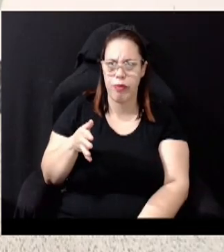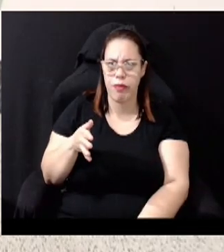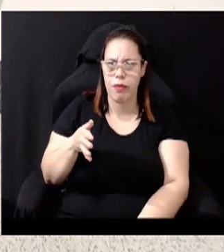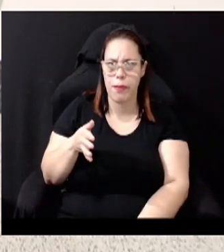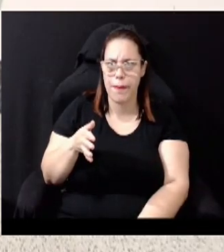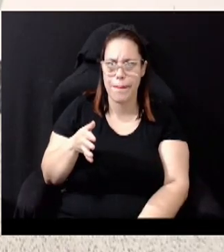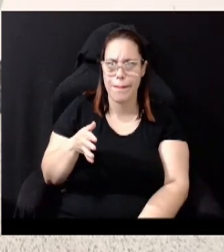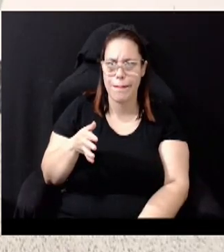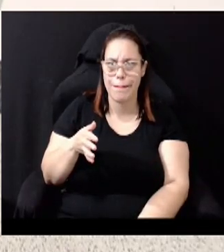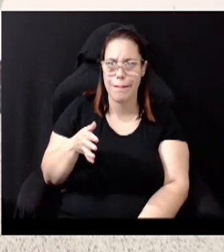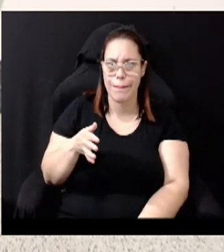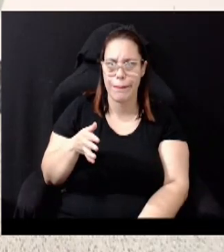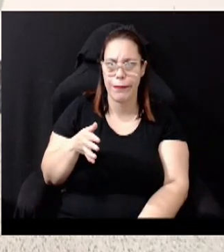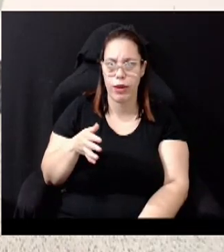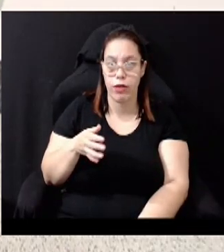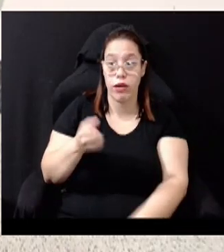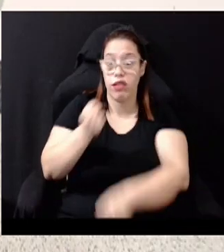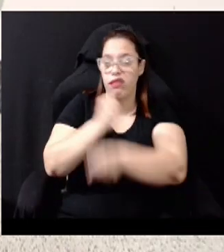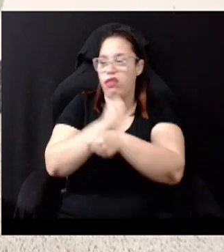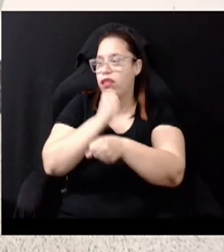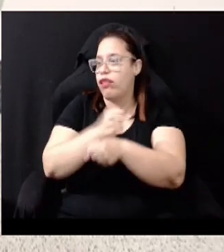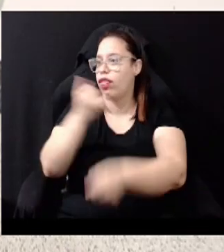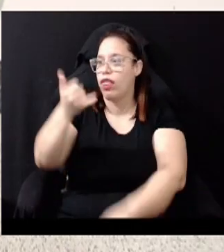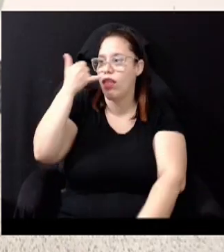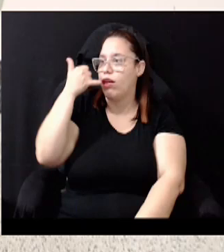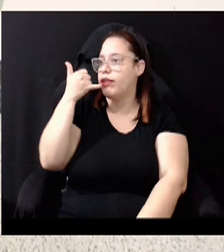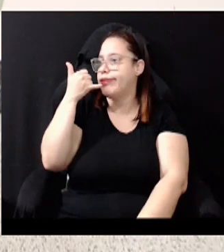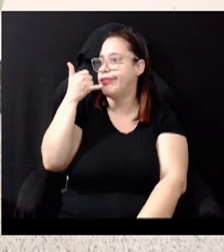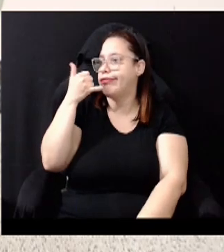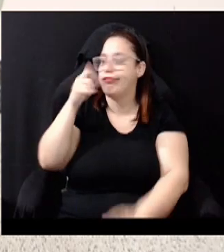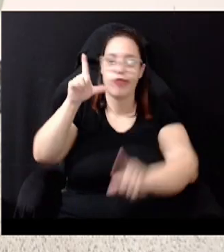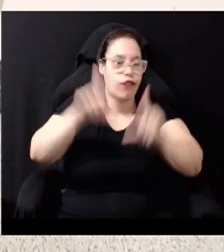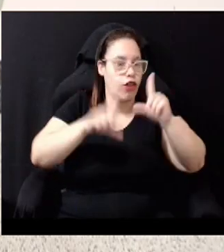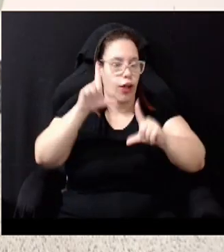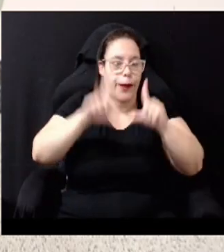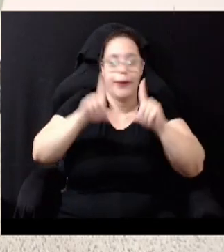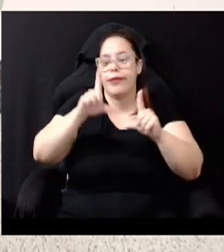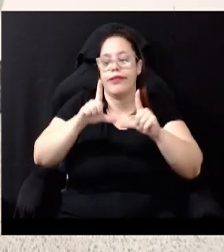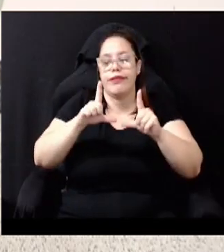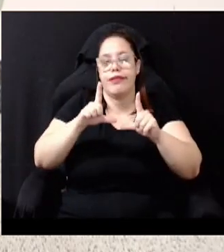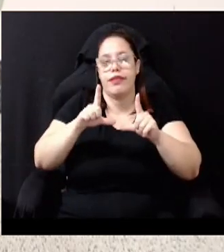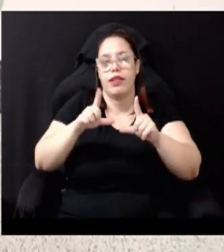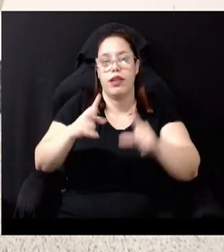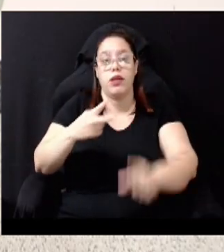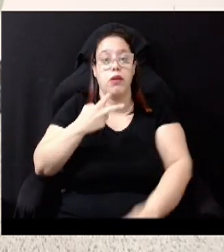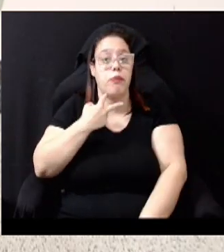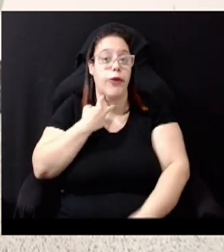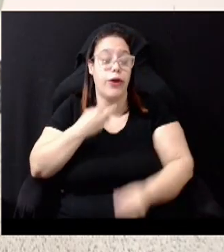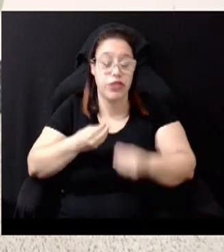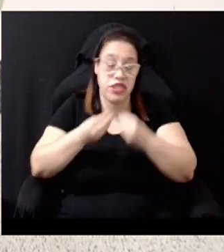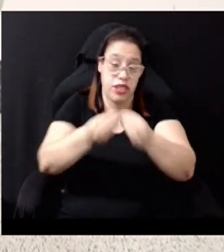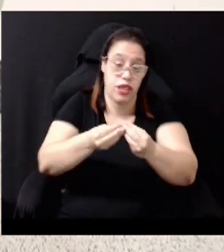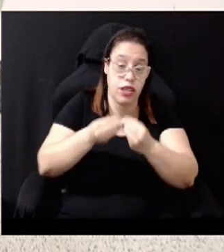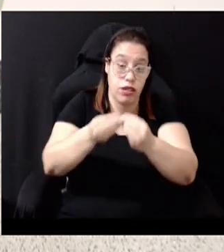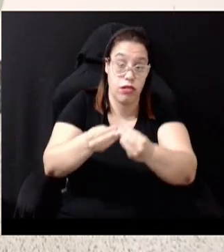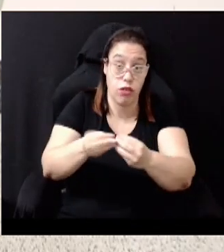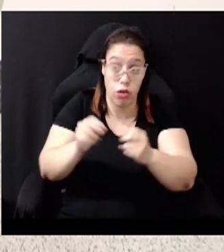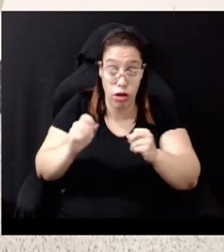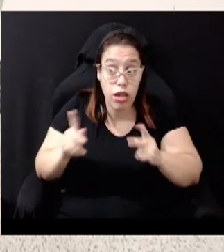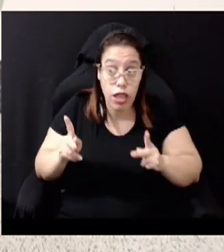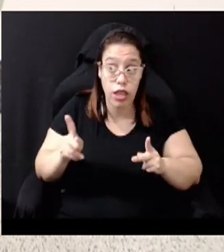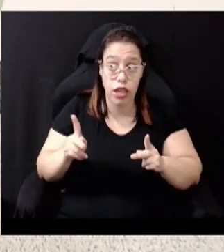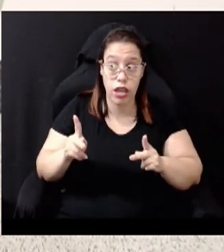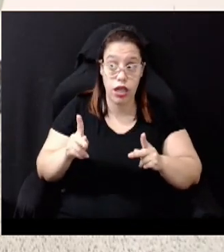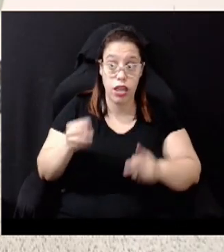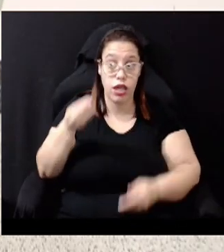está viciadão em celular mesmo, celular, TV. Ah, mas não pode dar, tudo bem, a gente tenta, mas tem